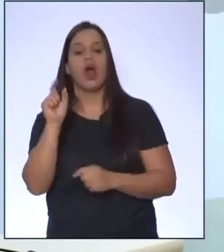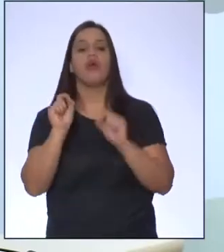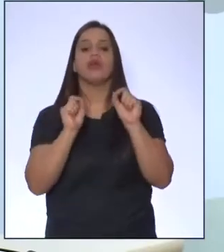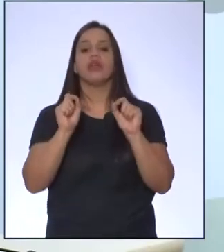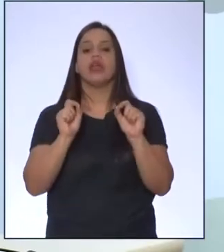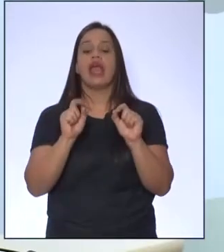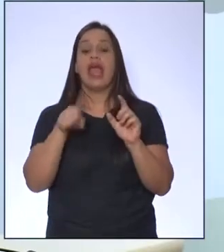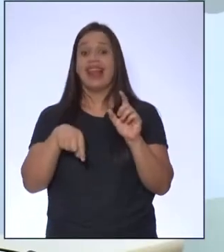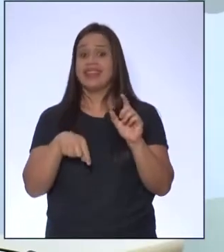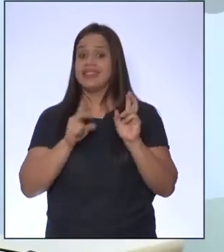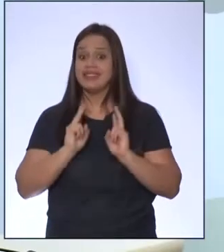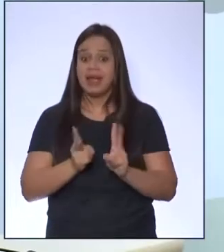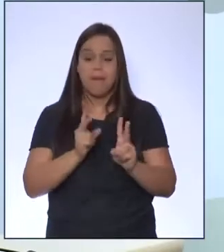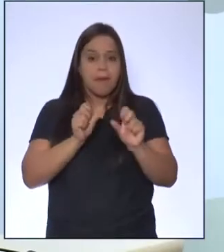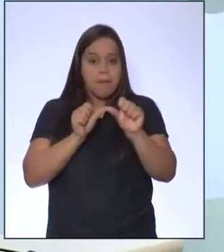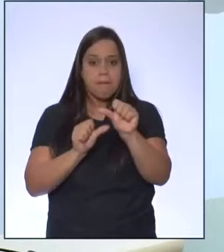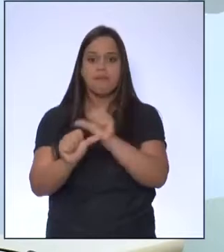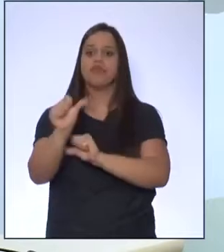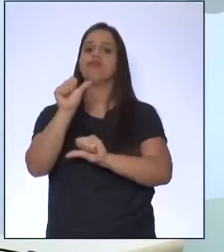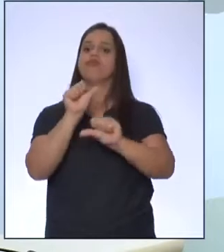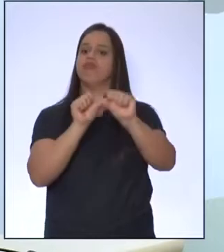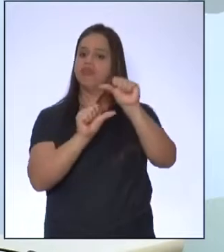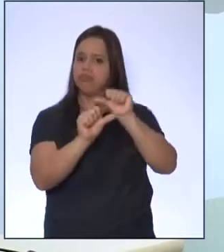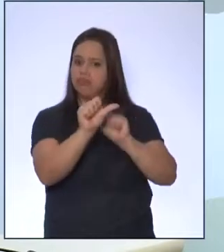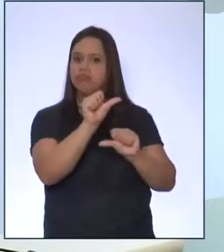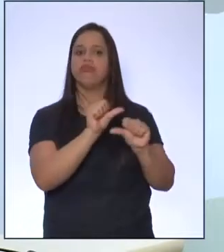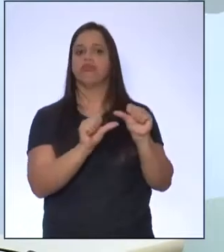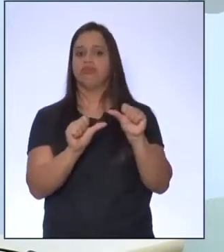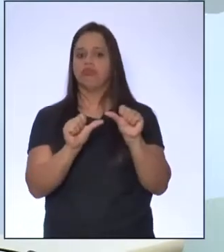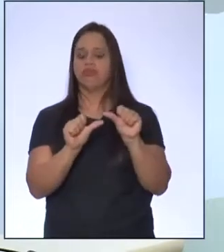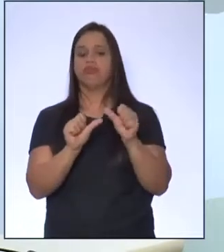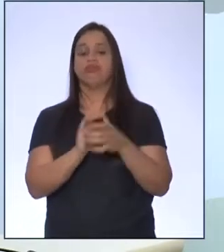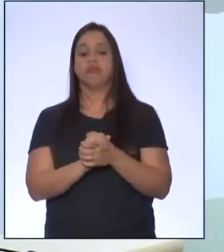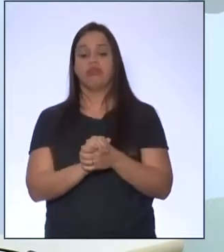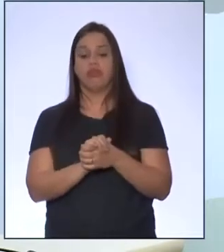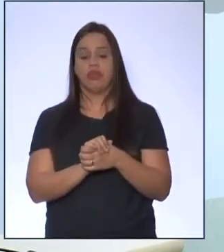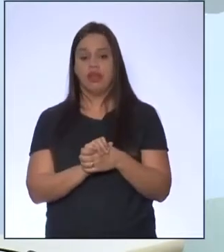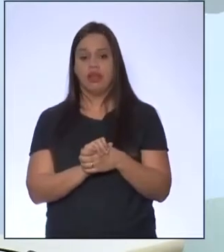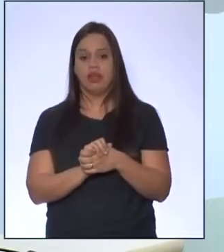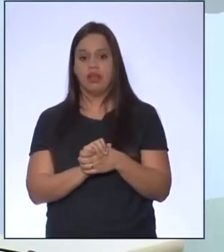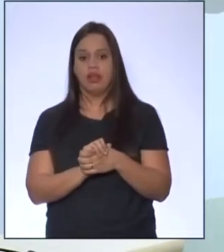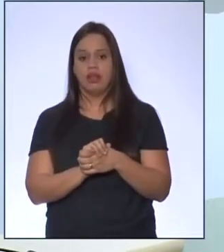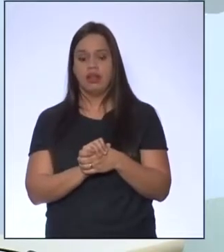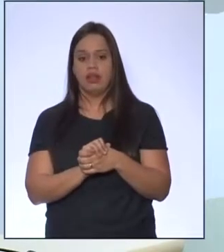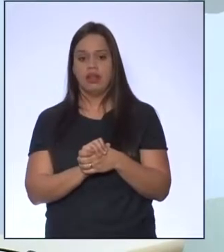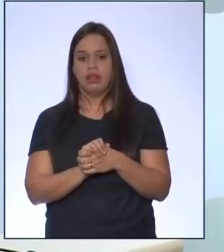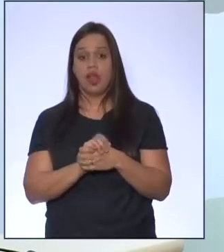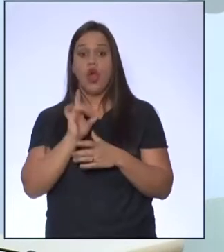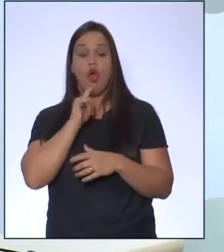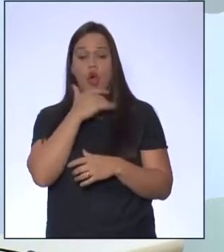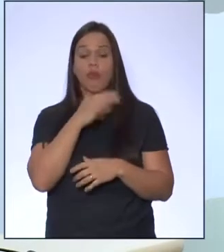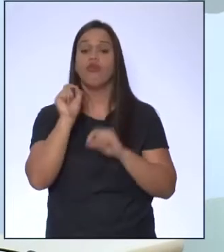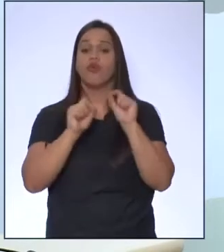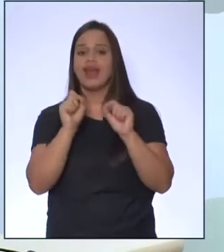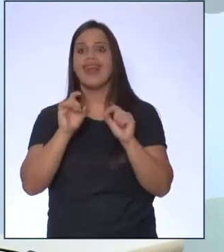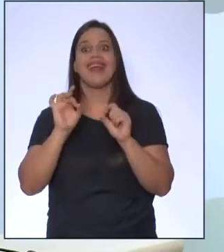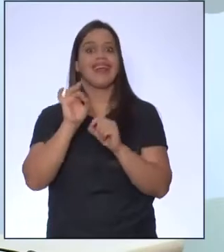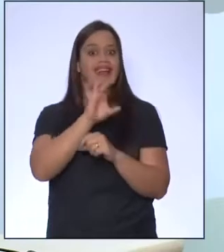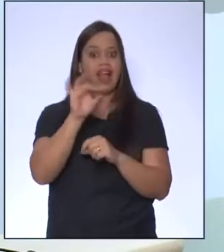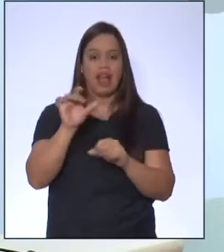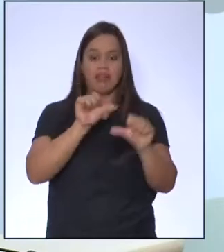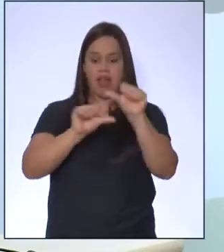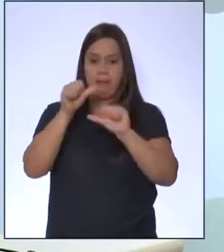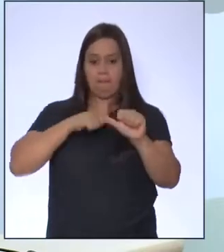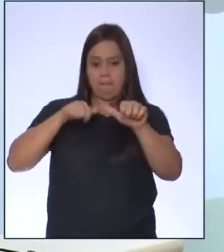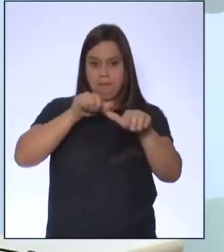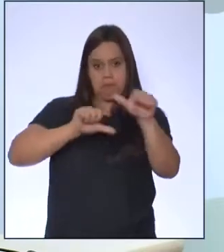sofre constantes transformações. Obviamente, que cada paisagem tem um ritmo de transformação,